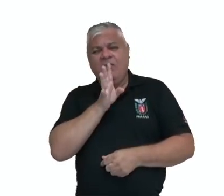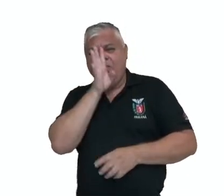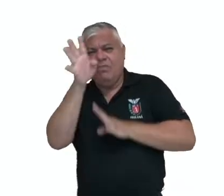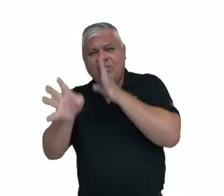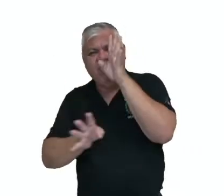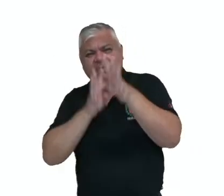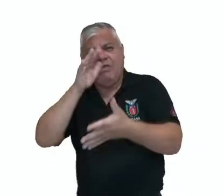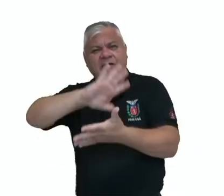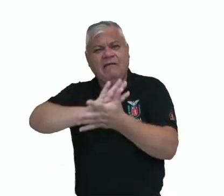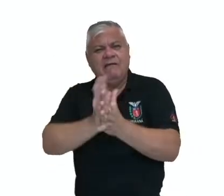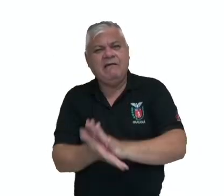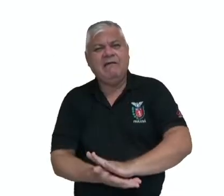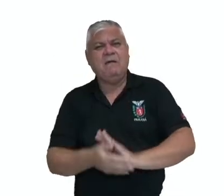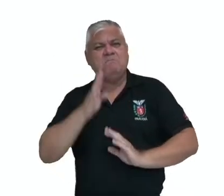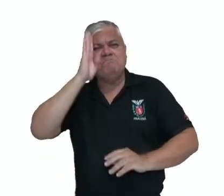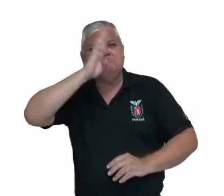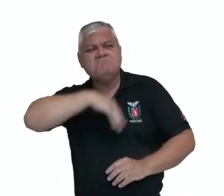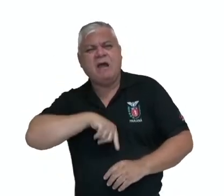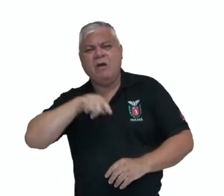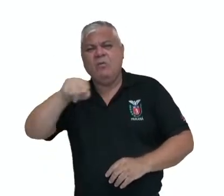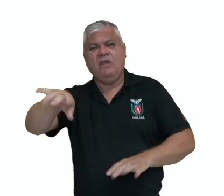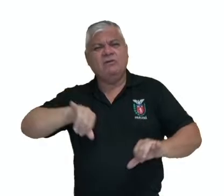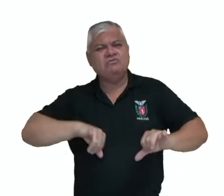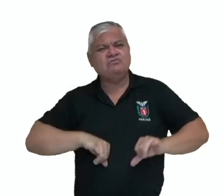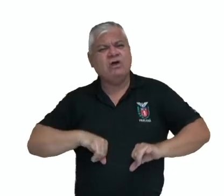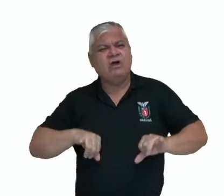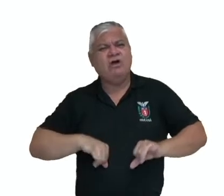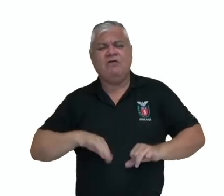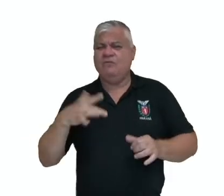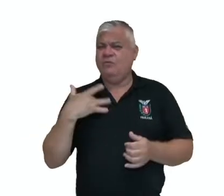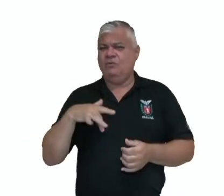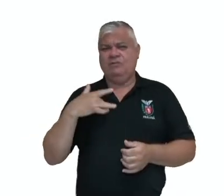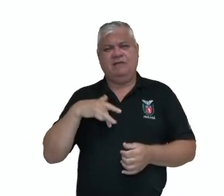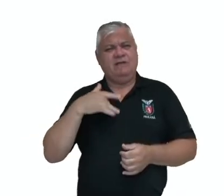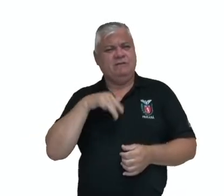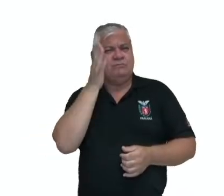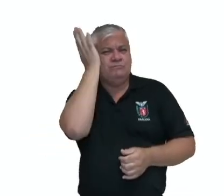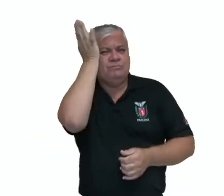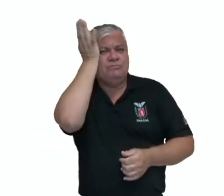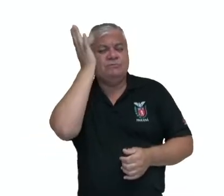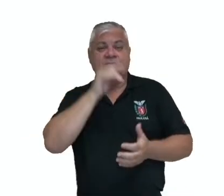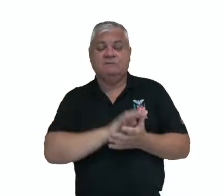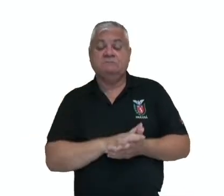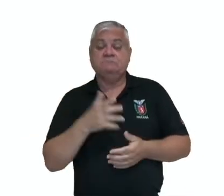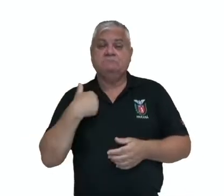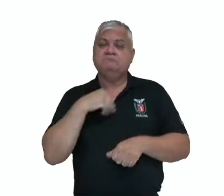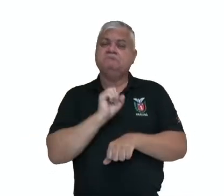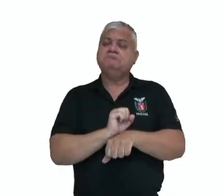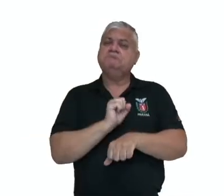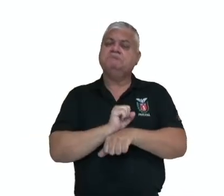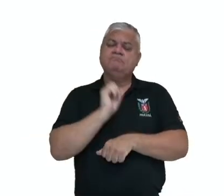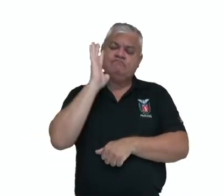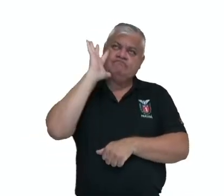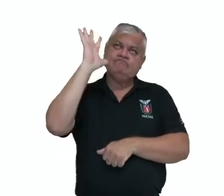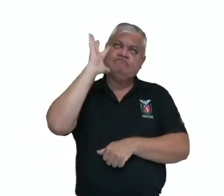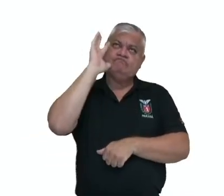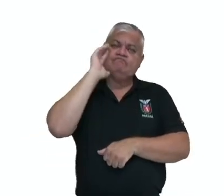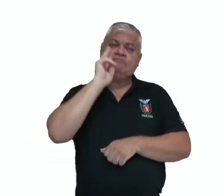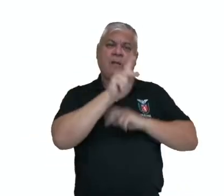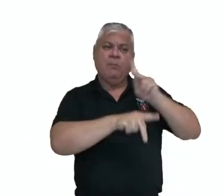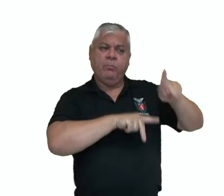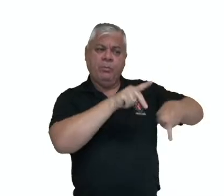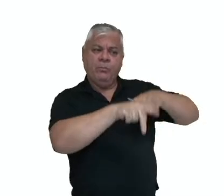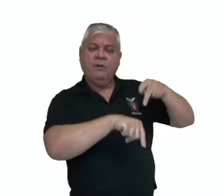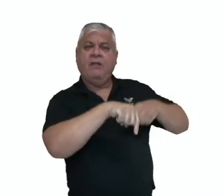ser tão mal com esse pobre animal, coitado desse jumento? E fiquei ali parado, pensando na humanidade que, para